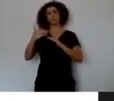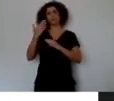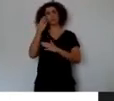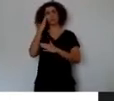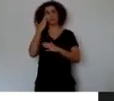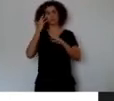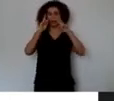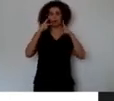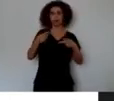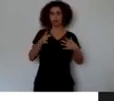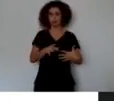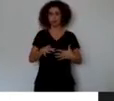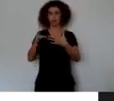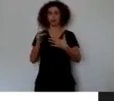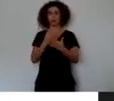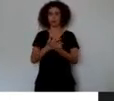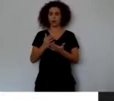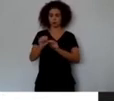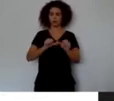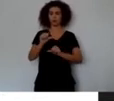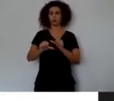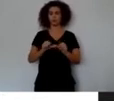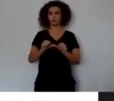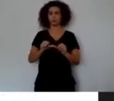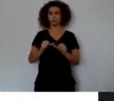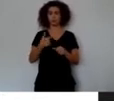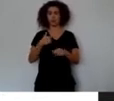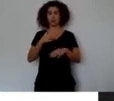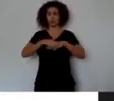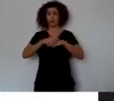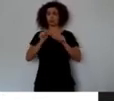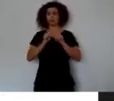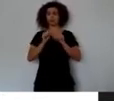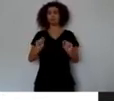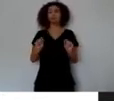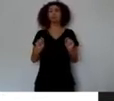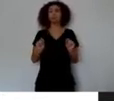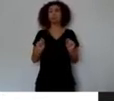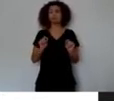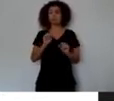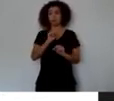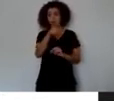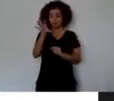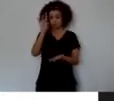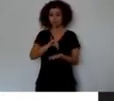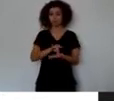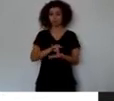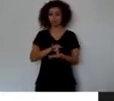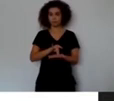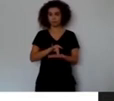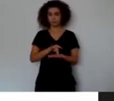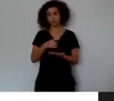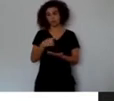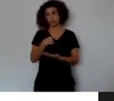E a partir das reflexões, pensar em ações que sejam efetivas. A gente mencionou a questão